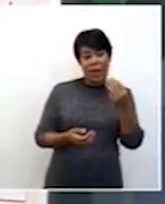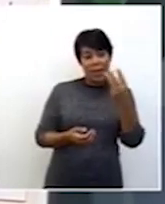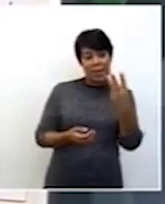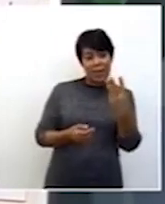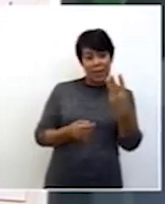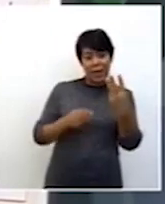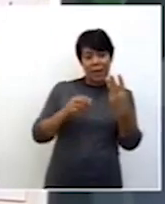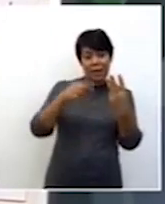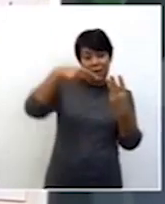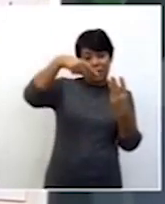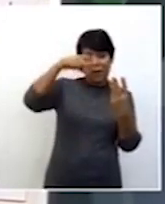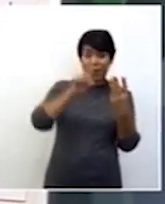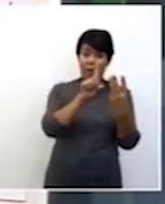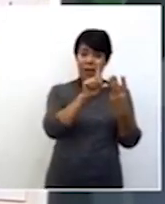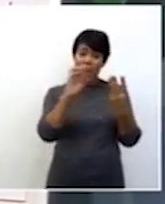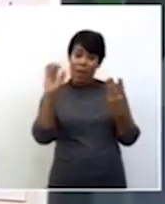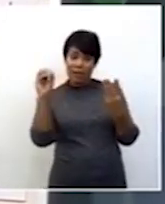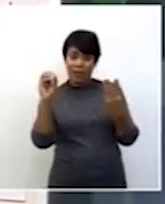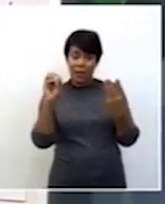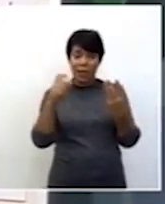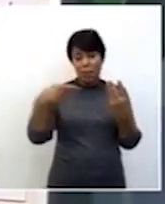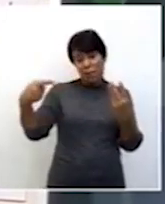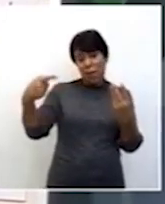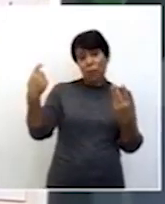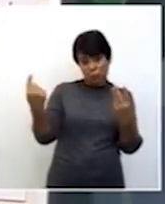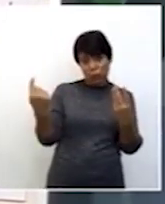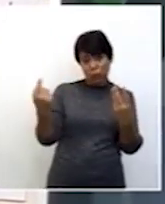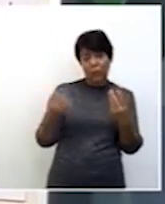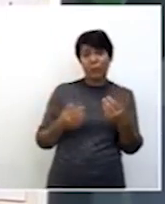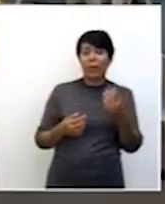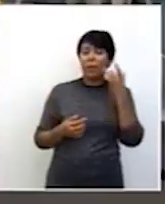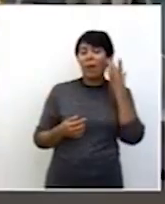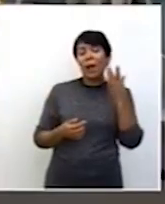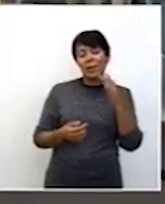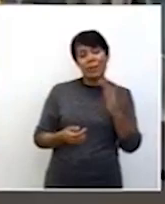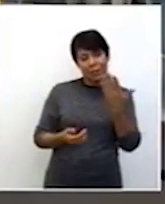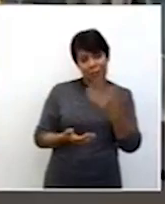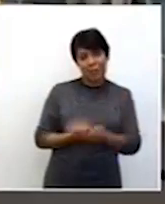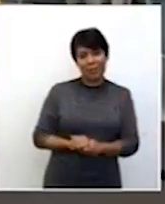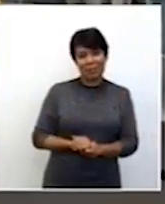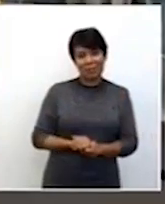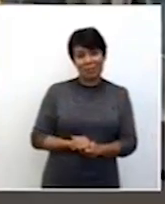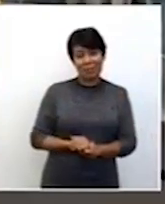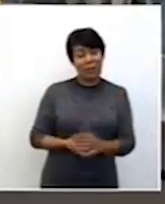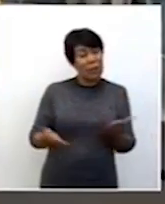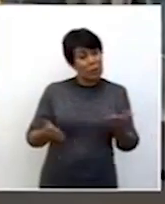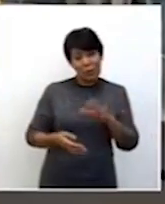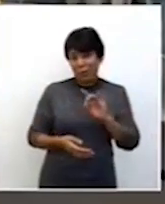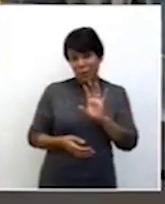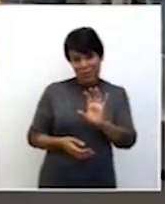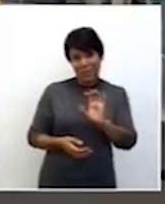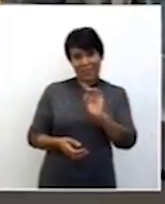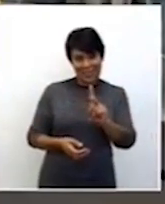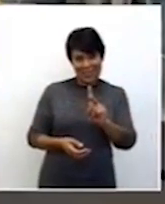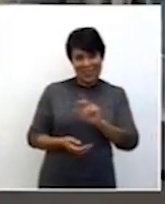Eu sei que é isso e é a forma mais fácil de resolver. Beleza? Acho que por hoje é isso, tudo bem?